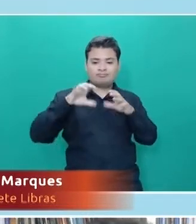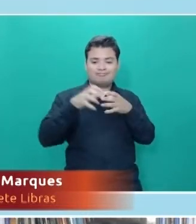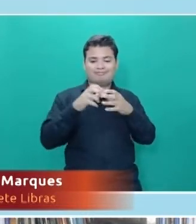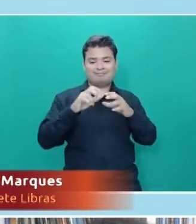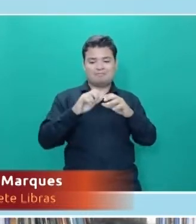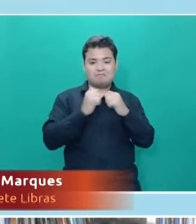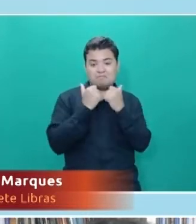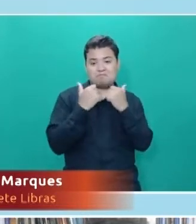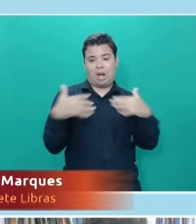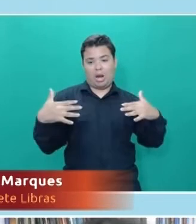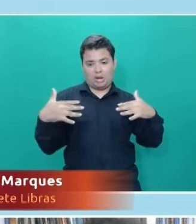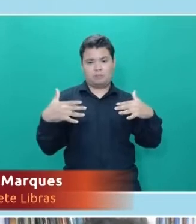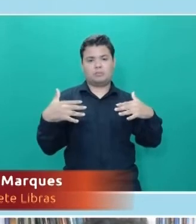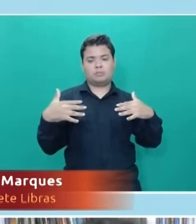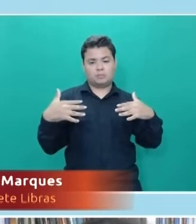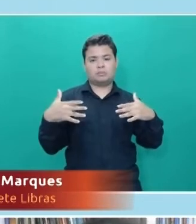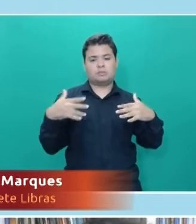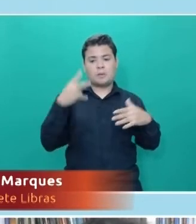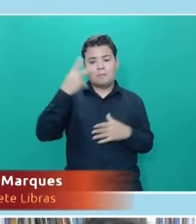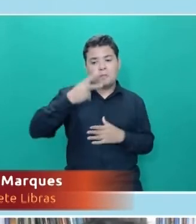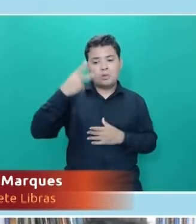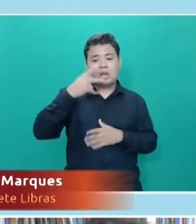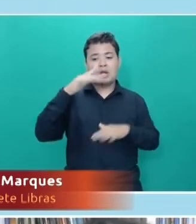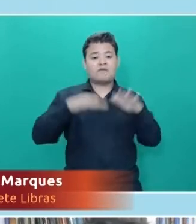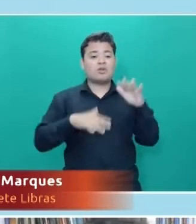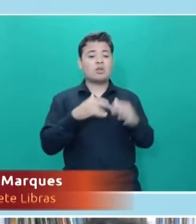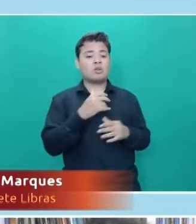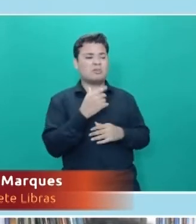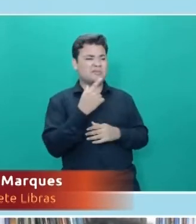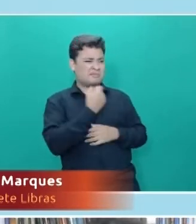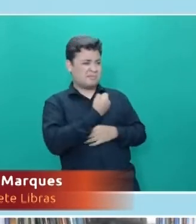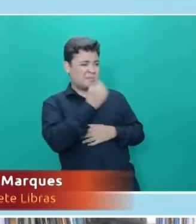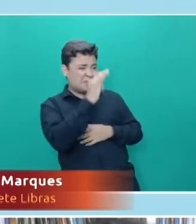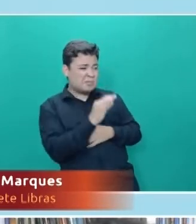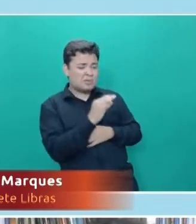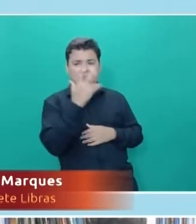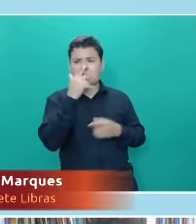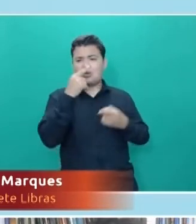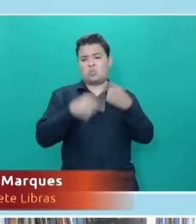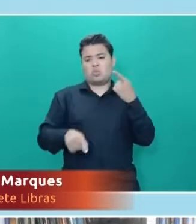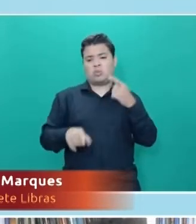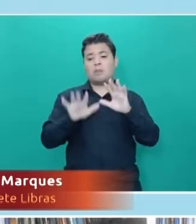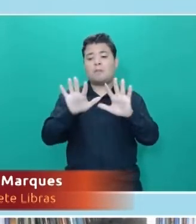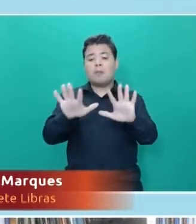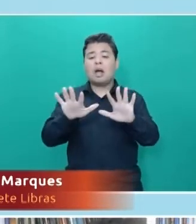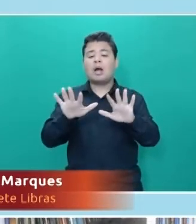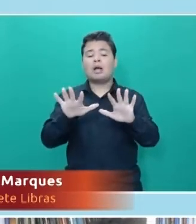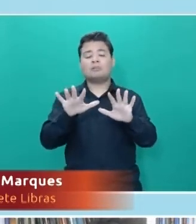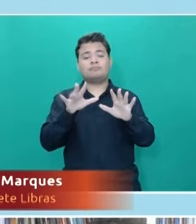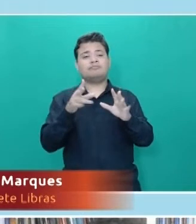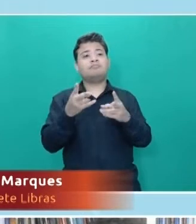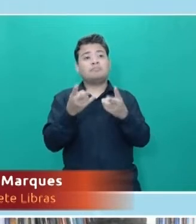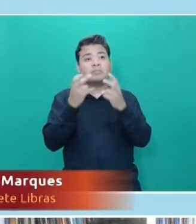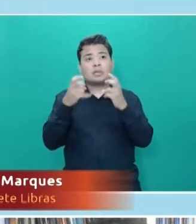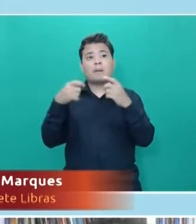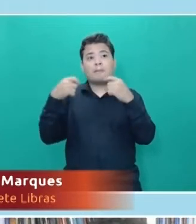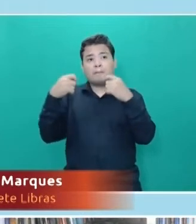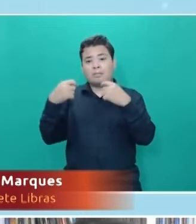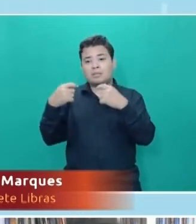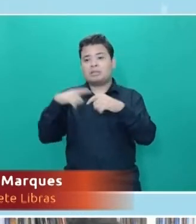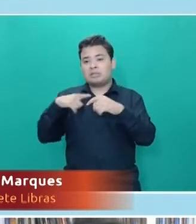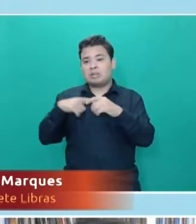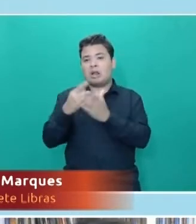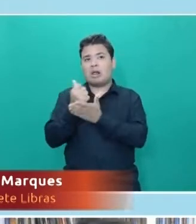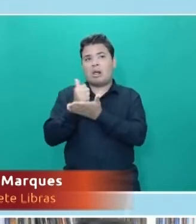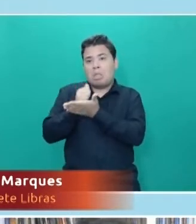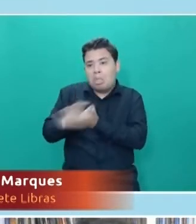em contextos que não têm embasamento de números, mas simplesmente uma questão de uma necessidade, por exemplo, de diminuir uma despesa com a